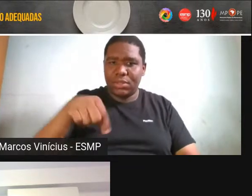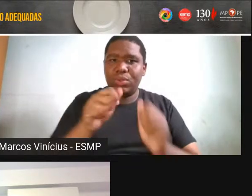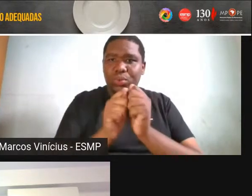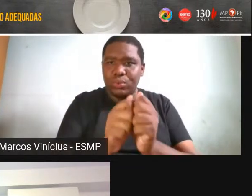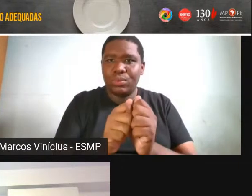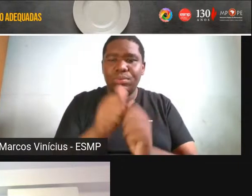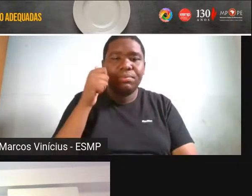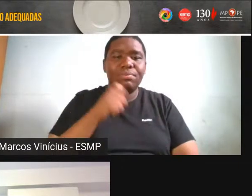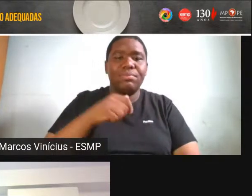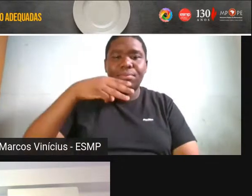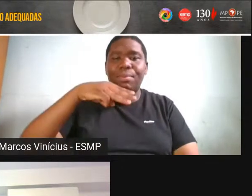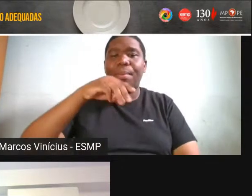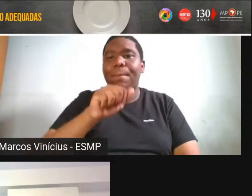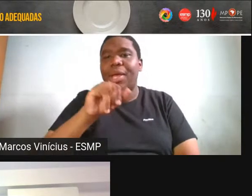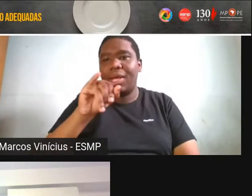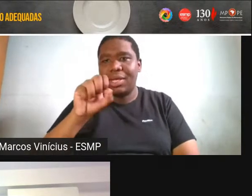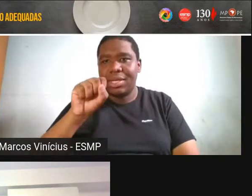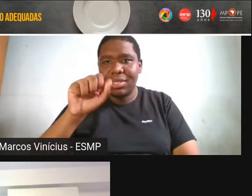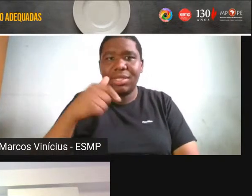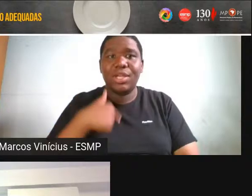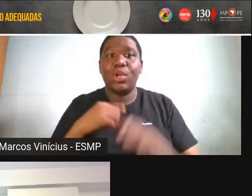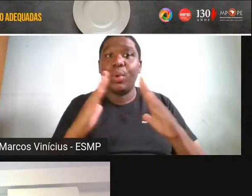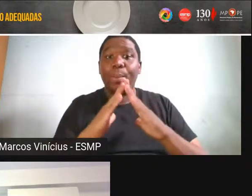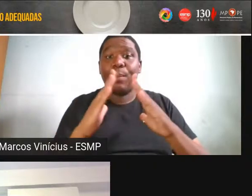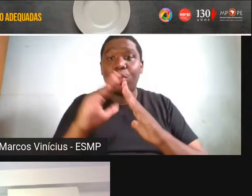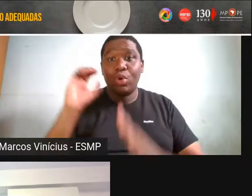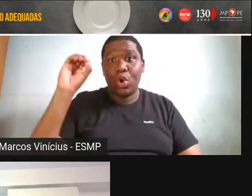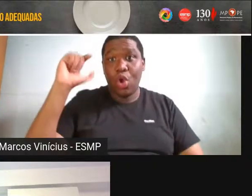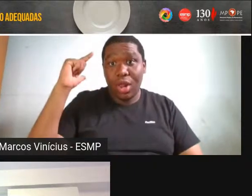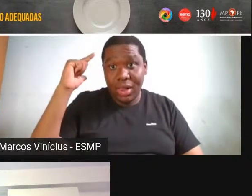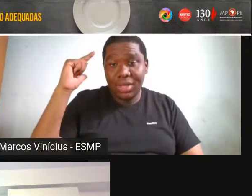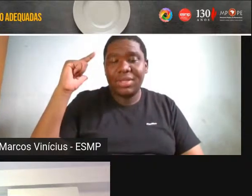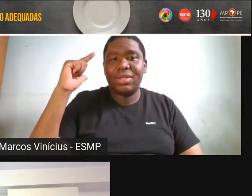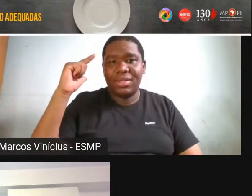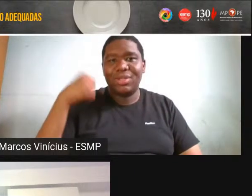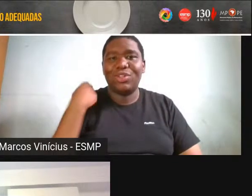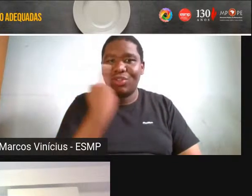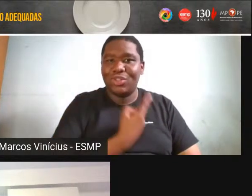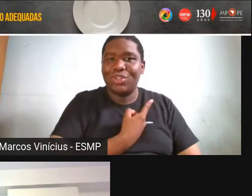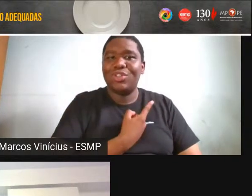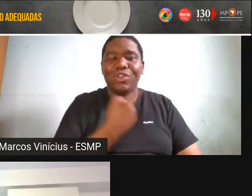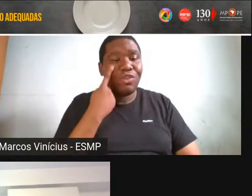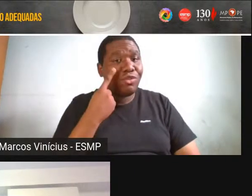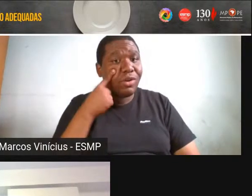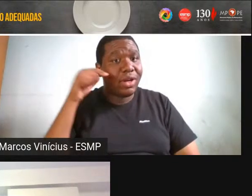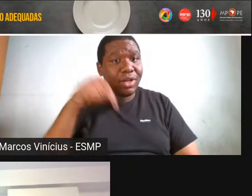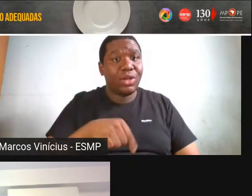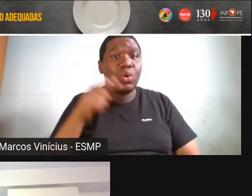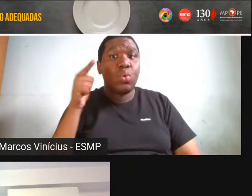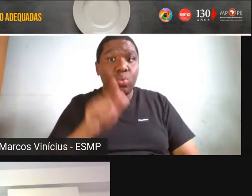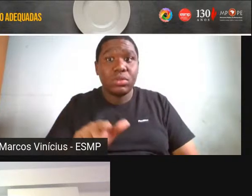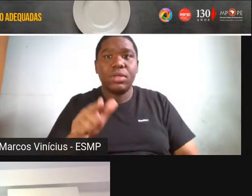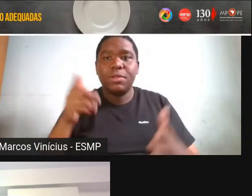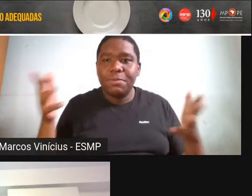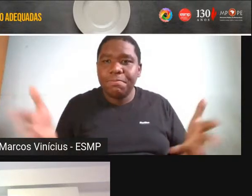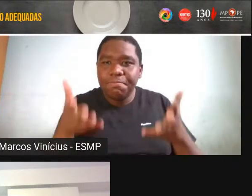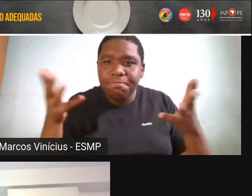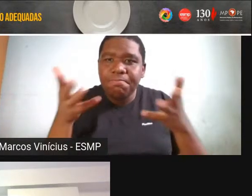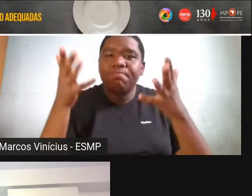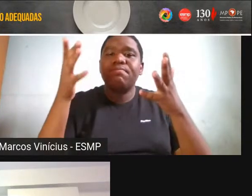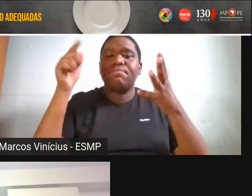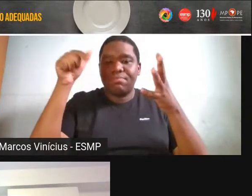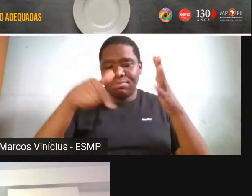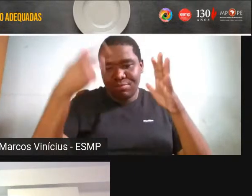conterrâneos. Eu moro em Olinda, então nós vamos fazer uma marcha aqui em Olinda para ver se a gente consegue dar uma alavancada no processo local. Eu acho que